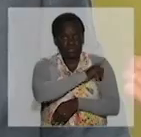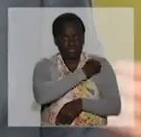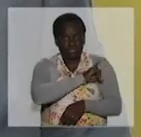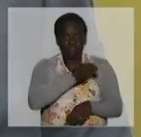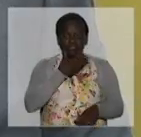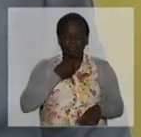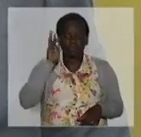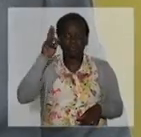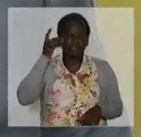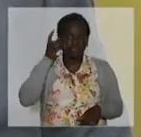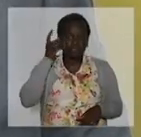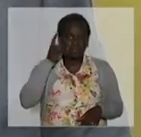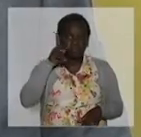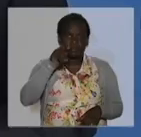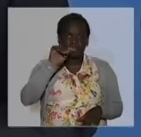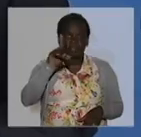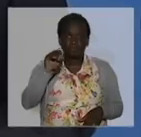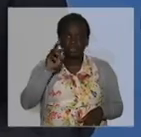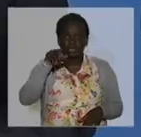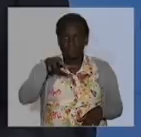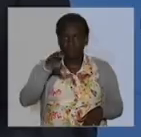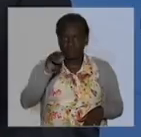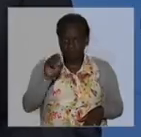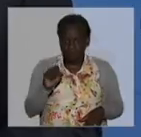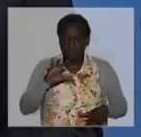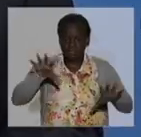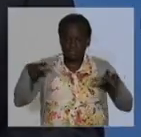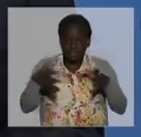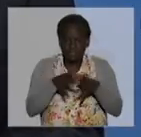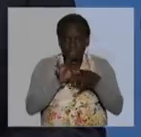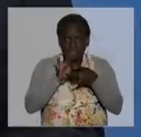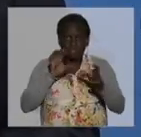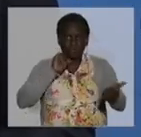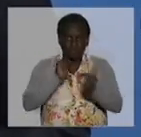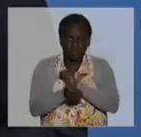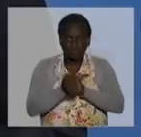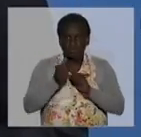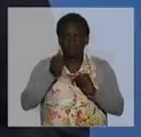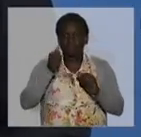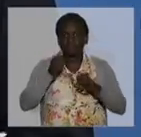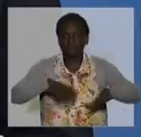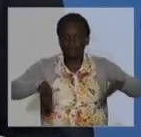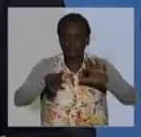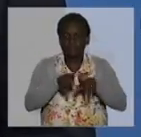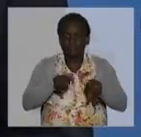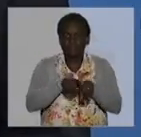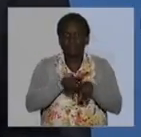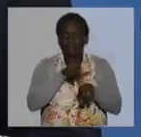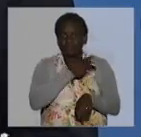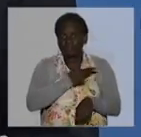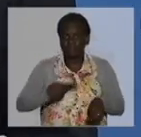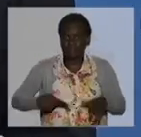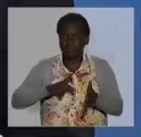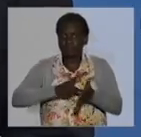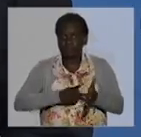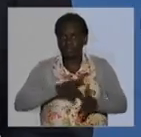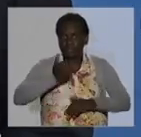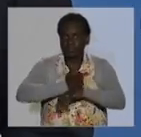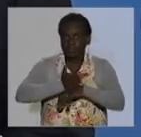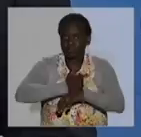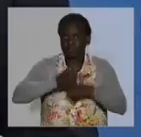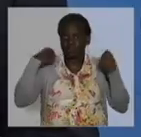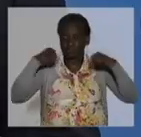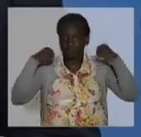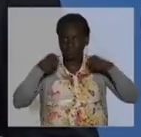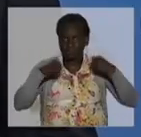Janeiro. O autor é o deputado Paulo Ramos, a massificação para a prática esportiva, juntamente com o presidente do Sindicato dos Profissionais